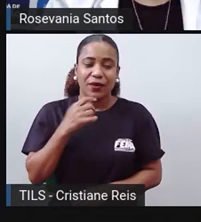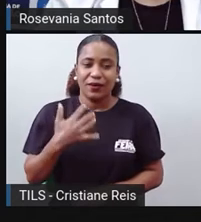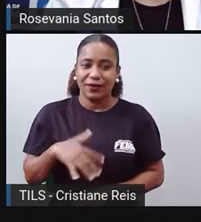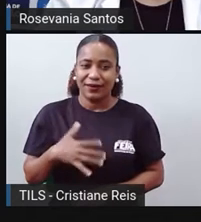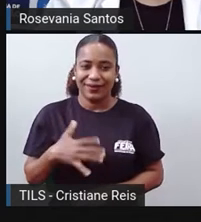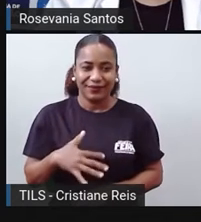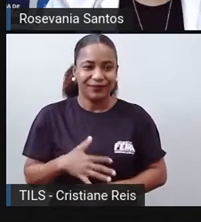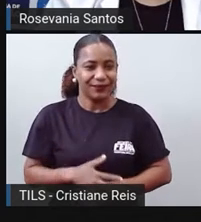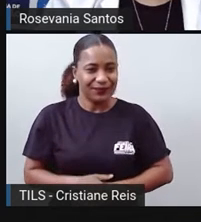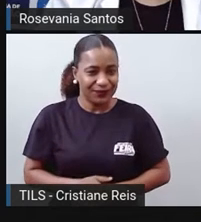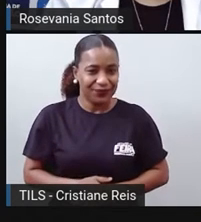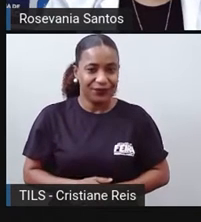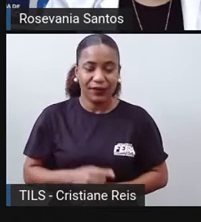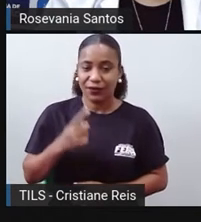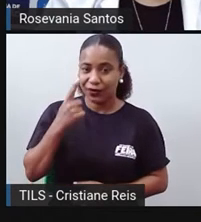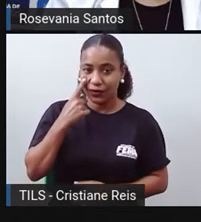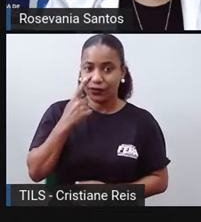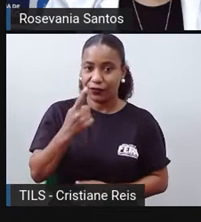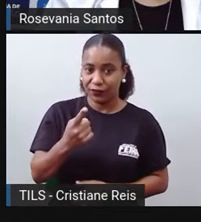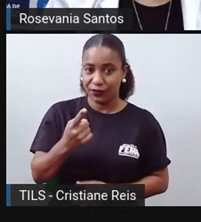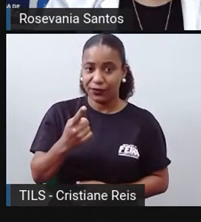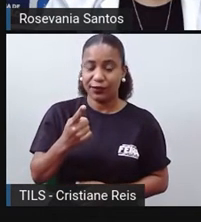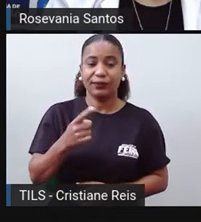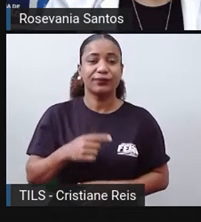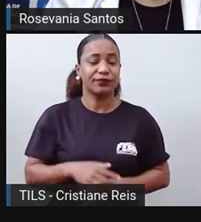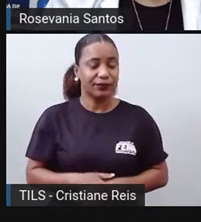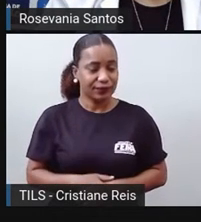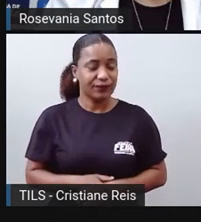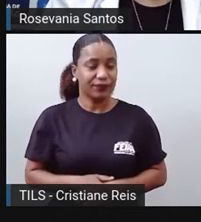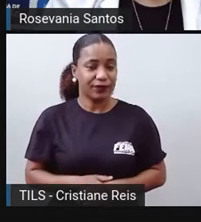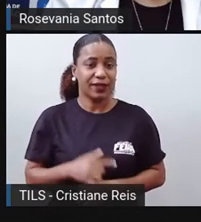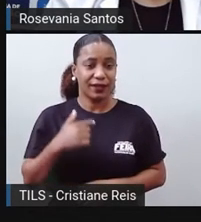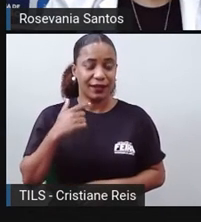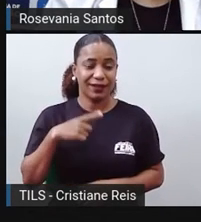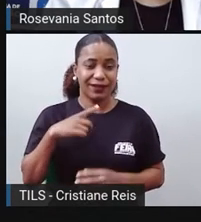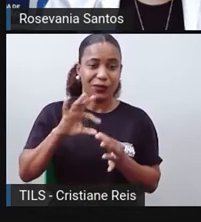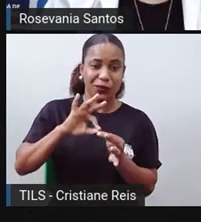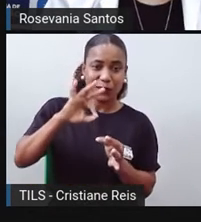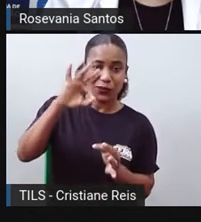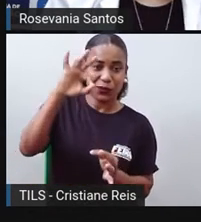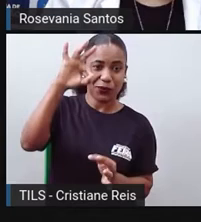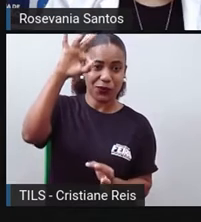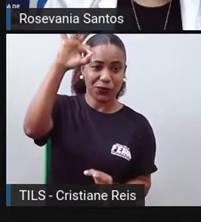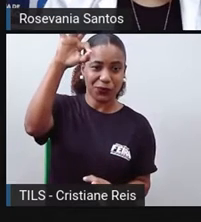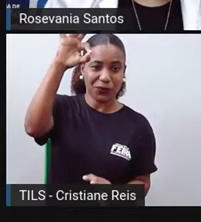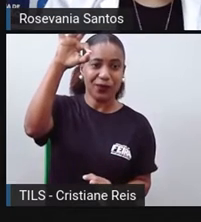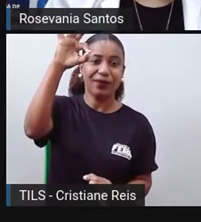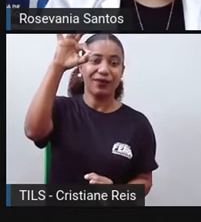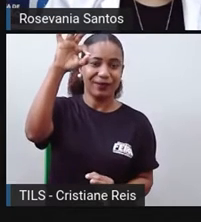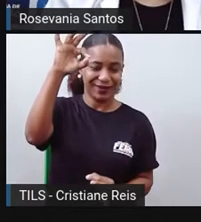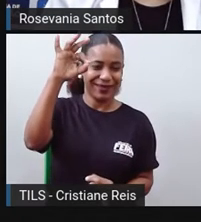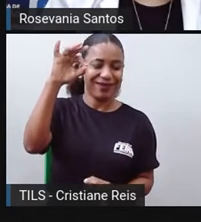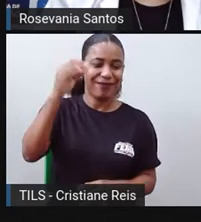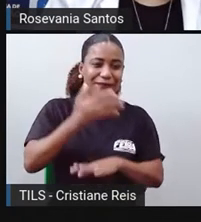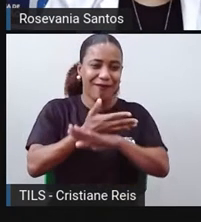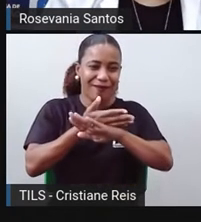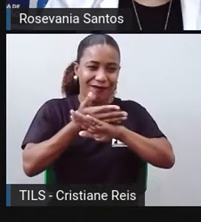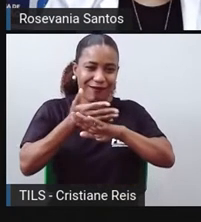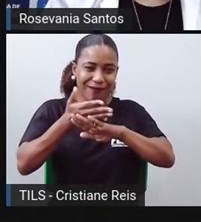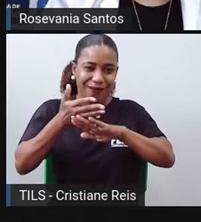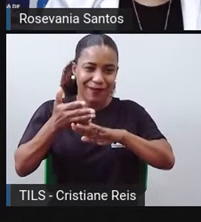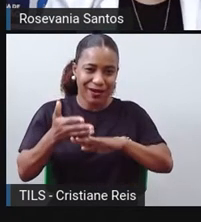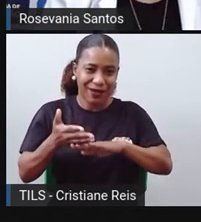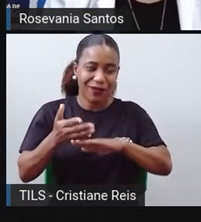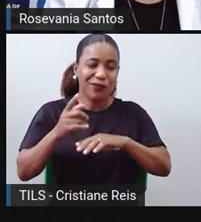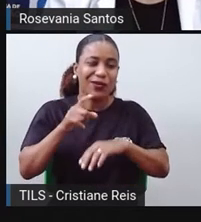já perceberam, elas ocupam, né, as grandes latitudes, estão representadas aqui na cor branca, principalmente por conta da questão, né,